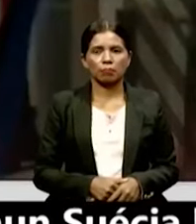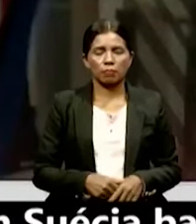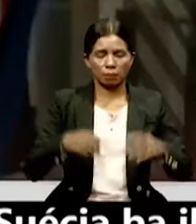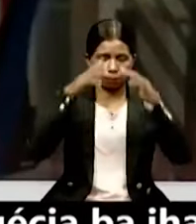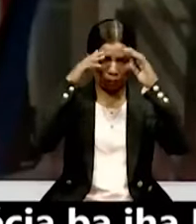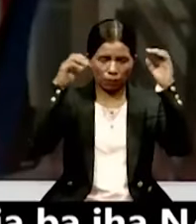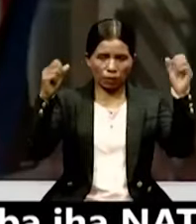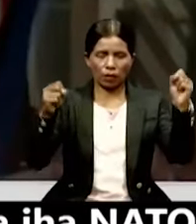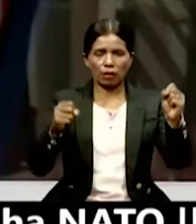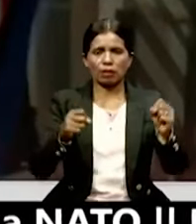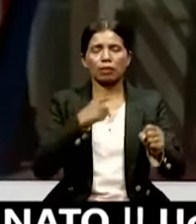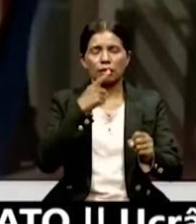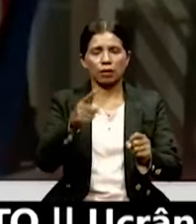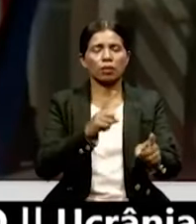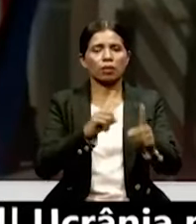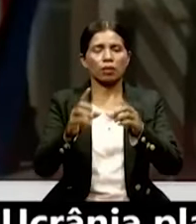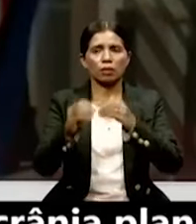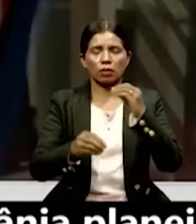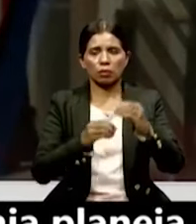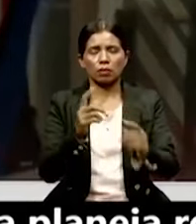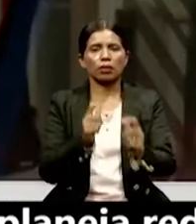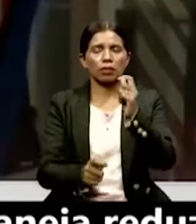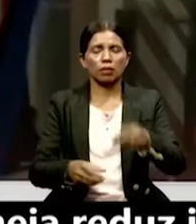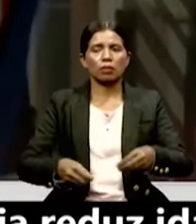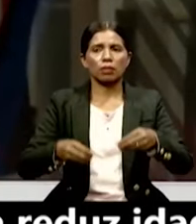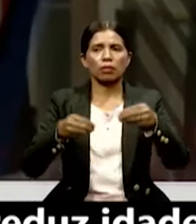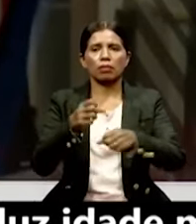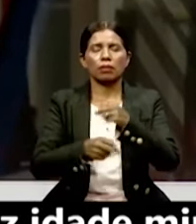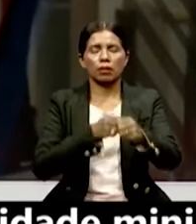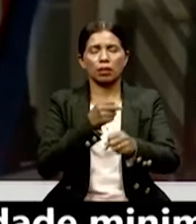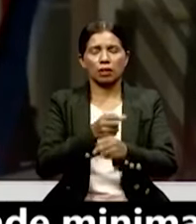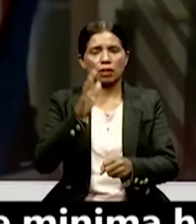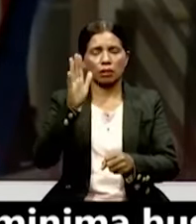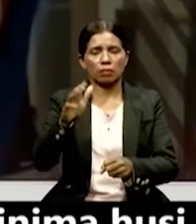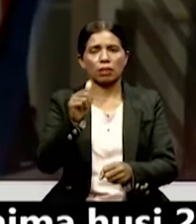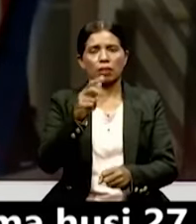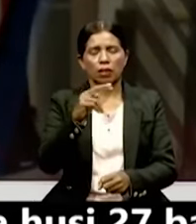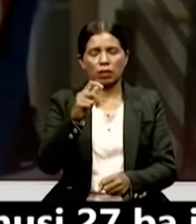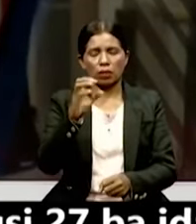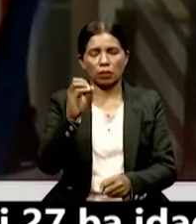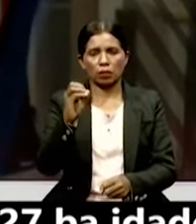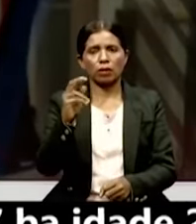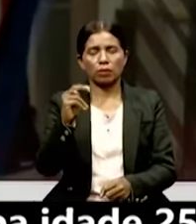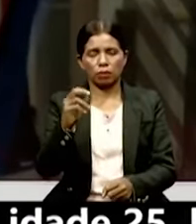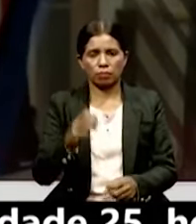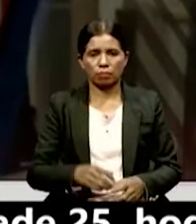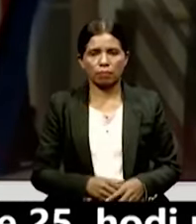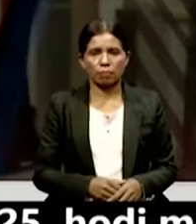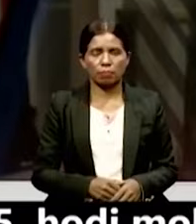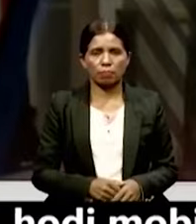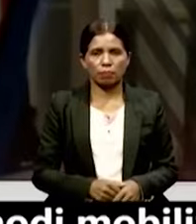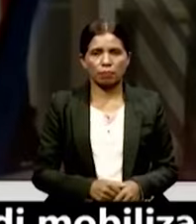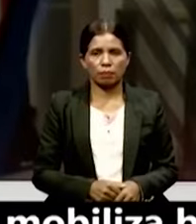Presidente da República rejeita foi comentário quando o tribunal foi pena prisão Tina Lima ba Antônio da Conceição.